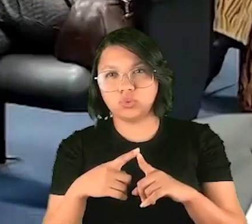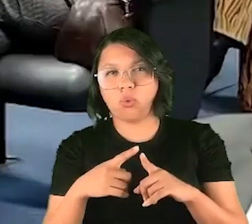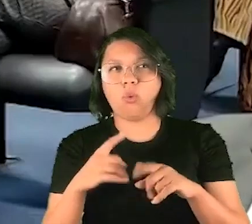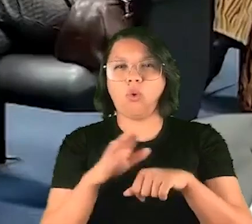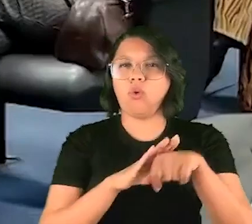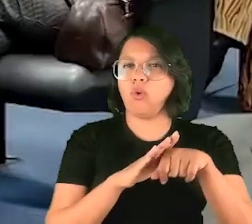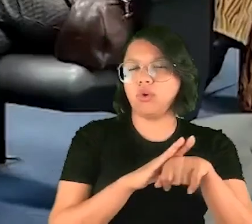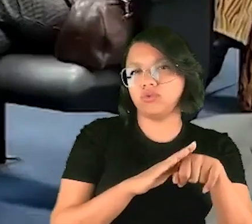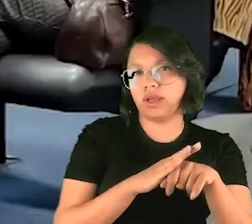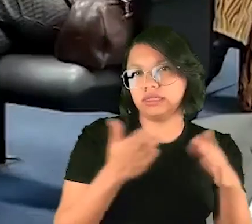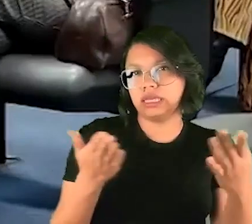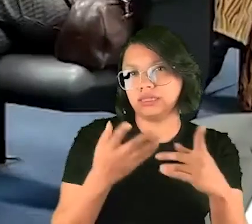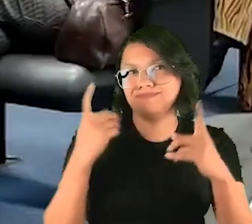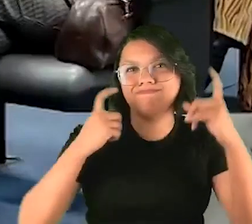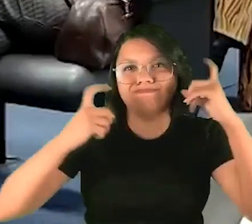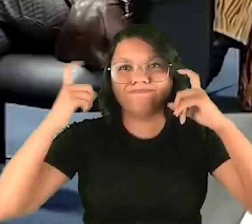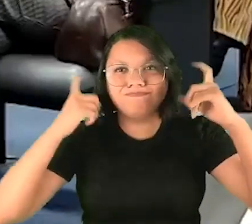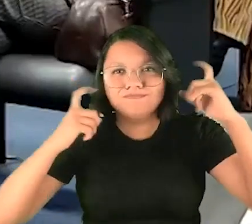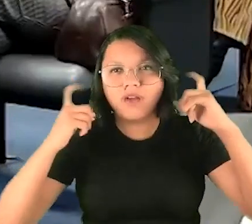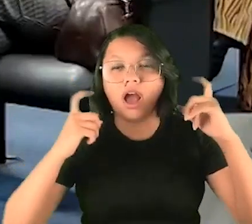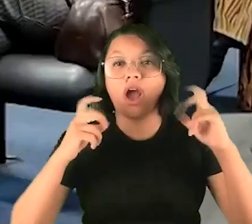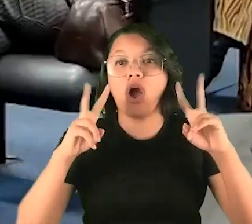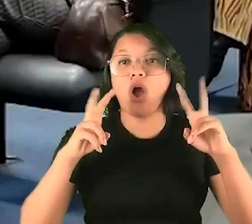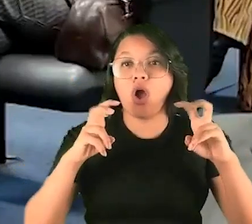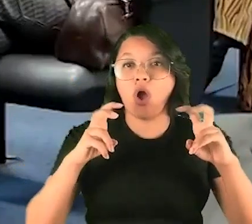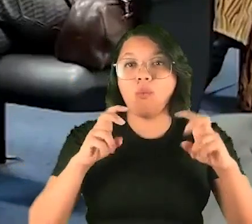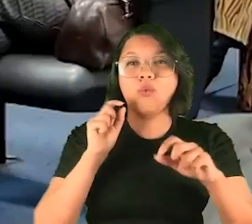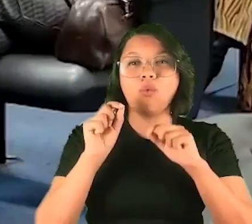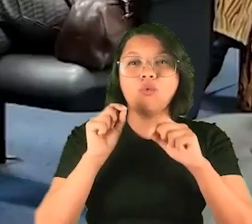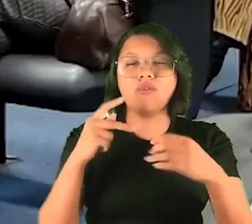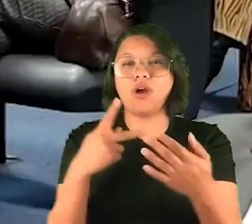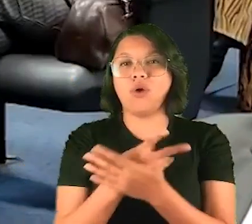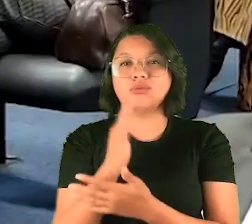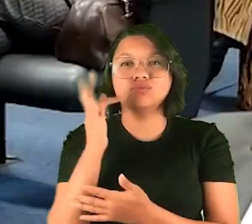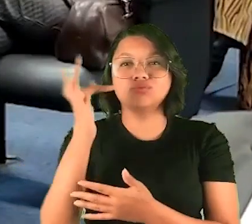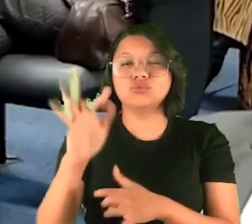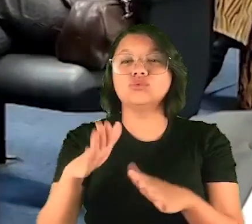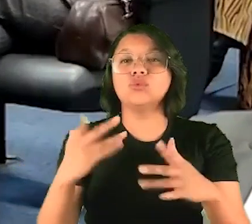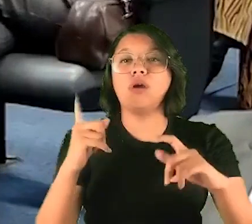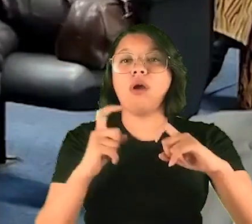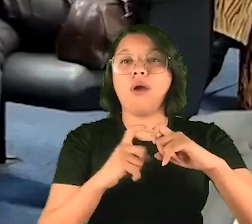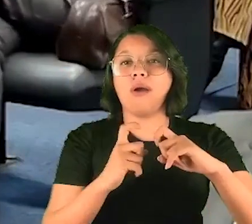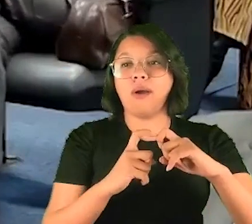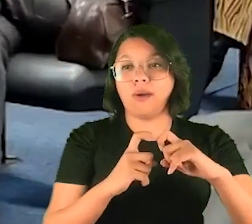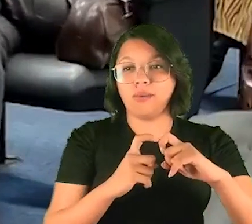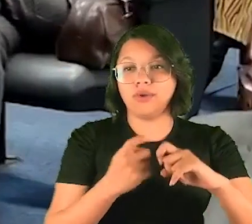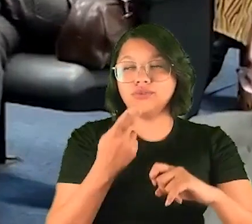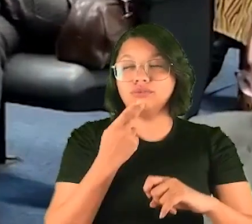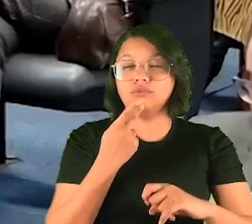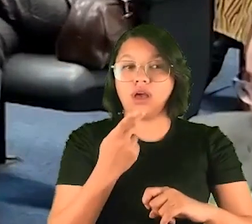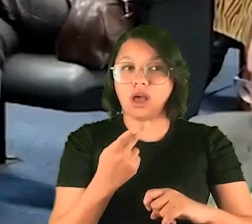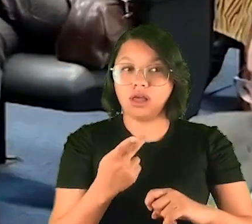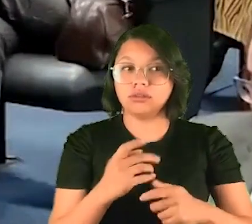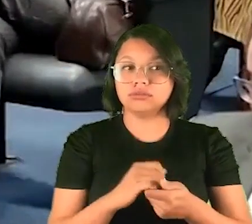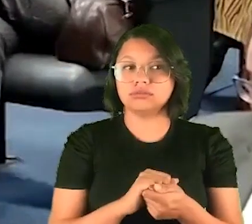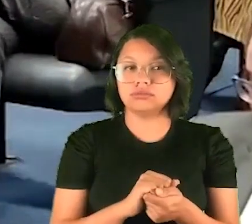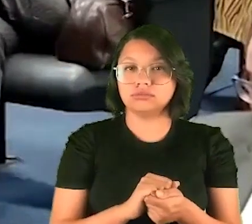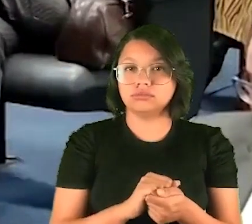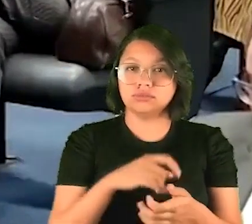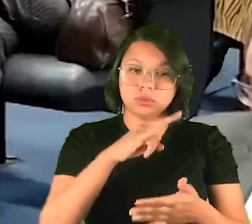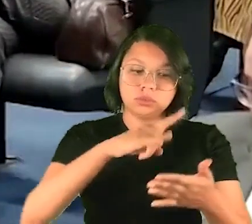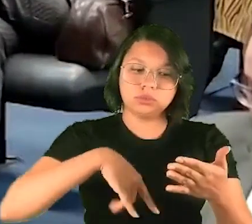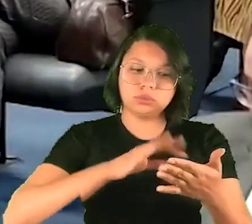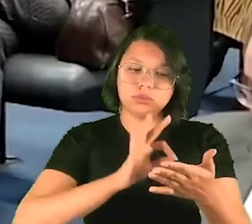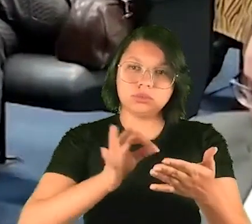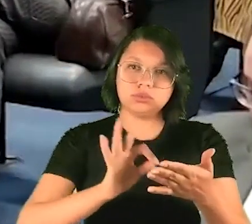médica também existem essas discussões, essas conversas e essa preocupação sobre as consequências quando um